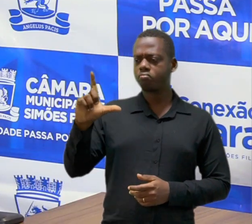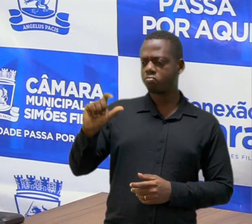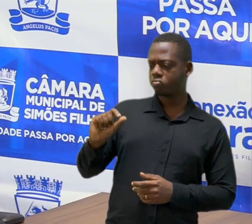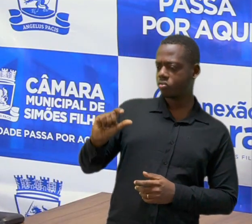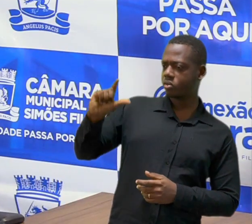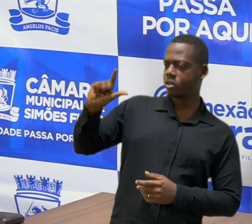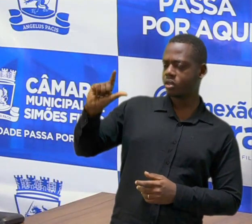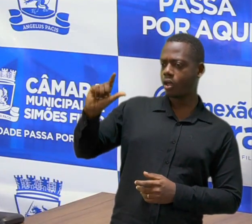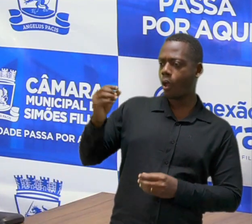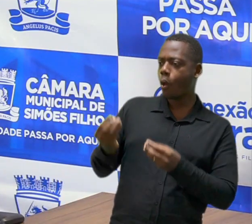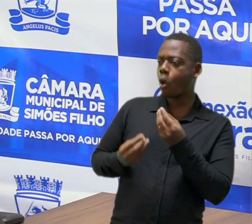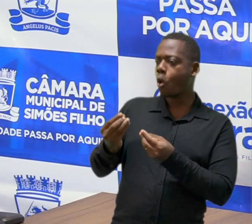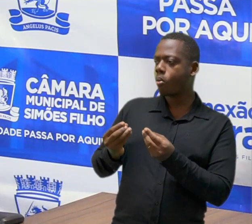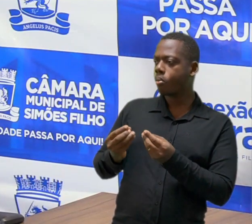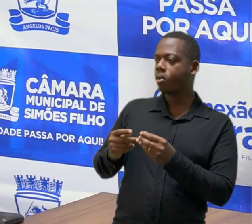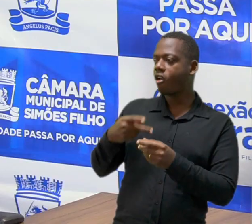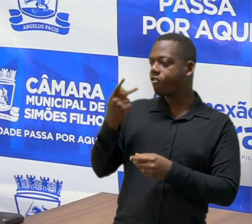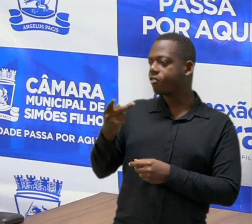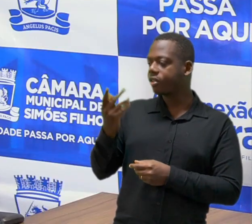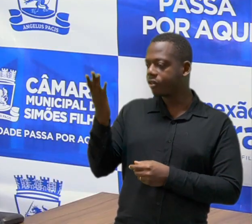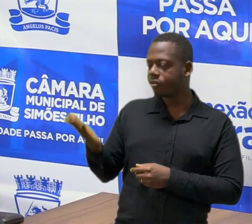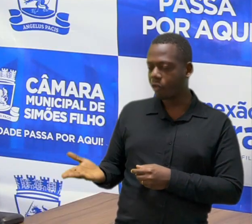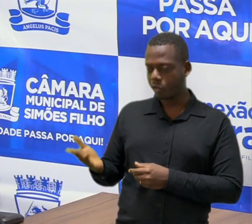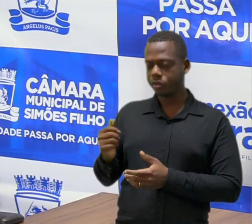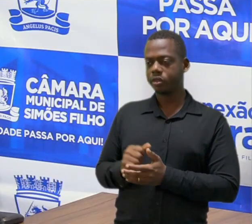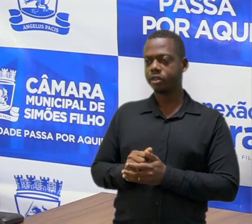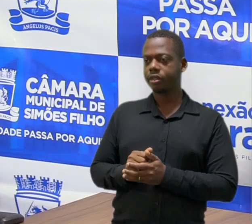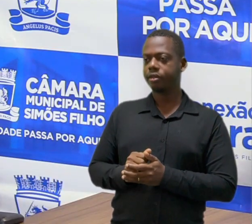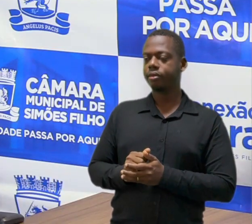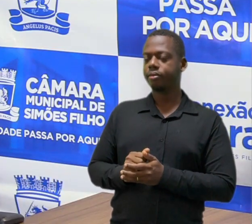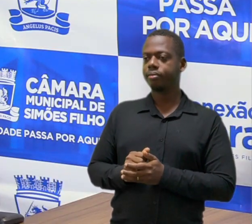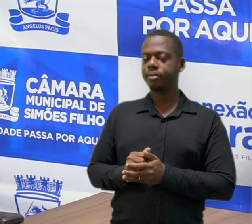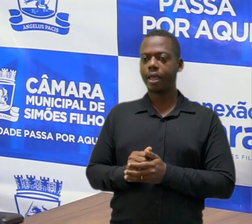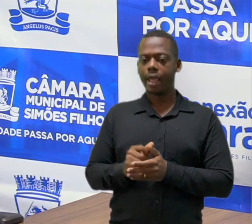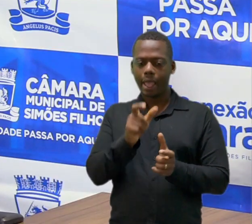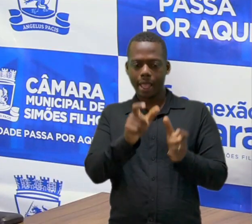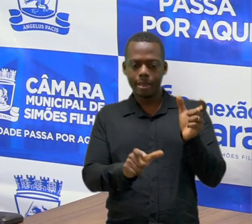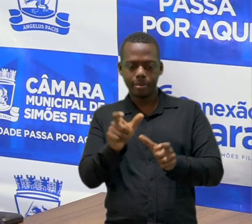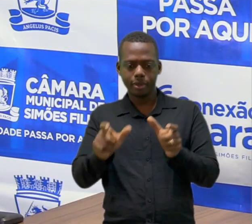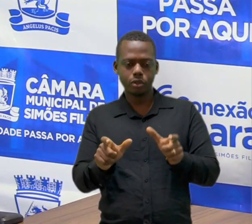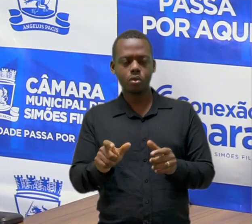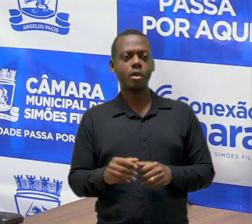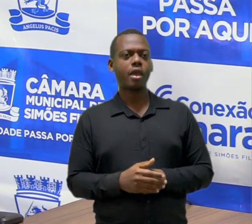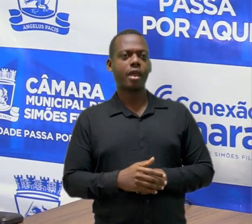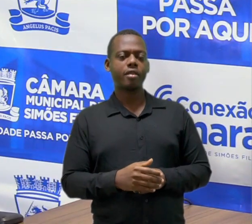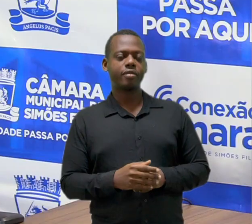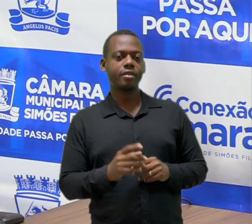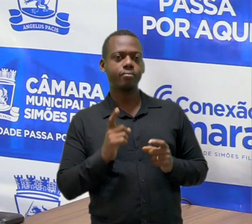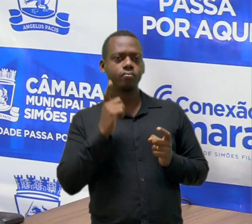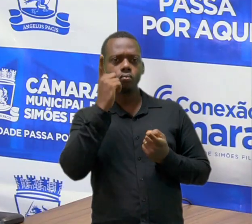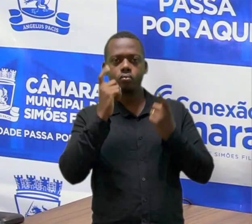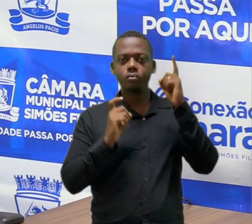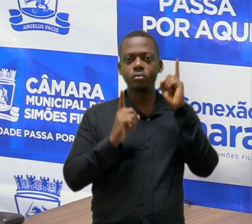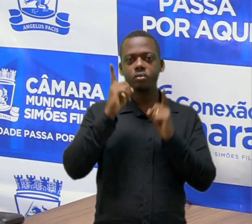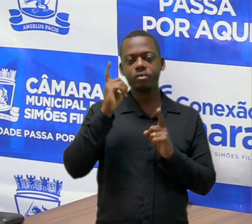da forma que eu falo com você, você vai Uhum. entender se eu Ai, que estou feliz, se eu maravilha que estou você tocou nesse triste. assunto. E as pessoas muitas vezes não entendem os gestos faciais que